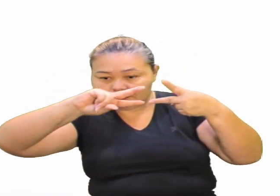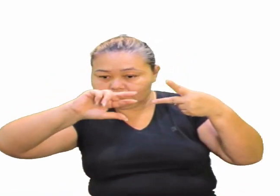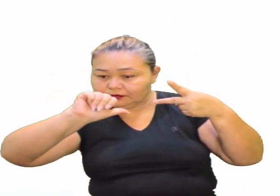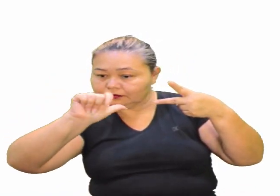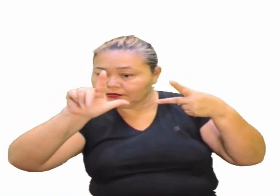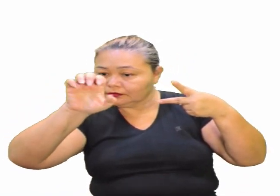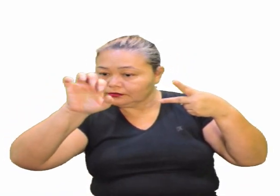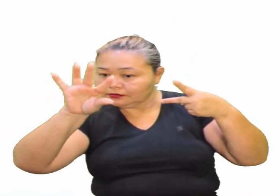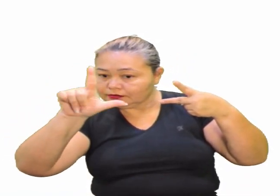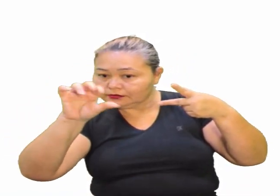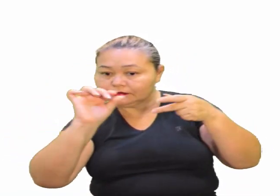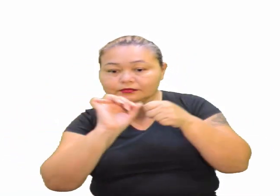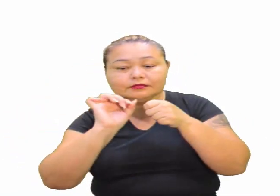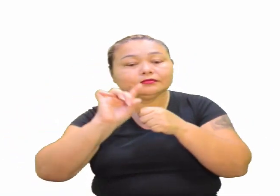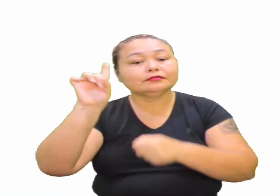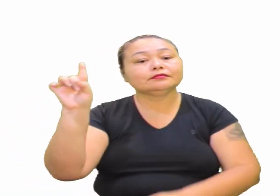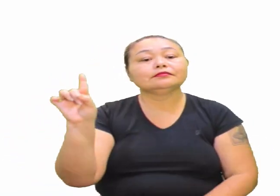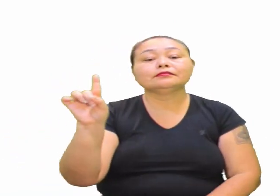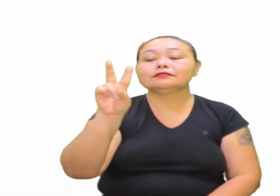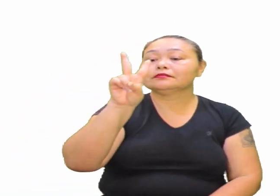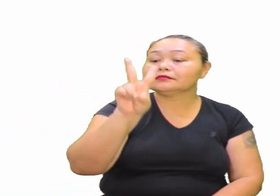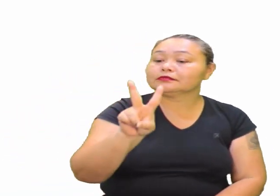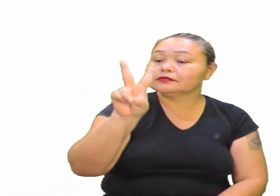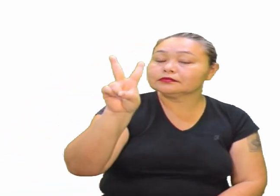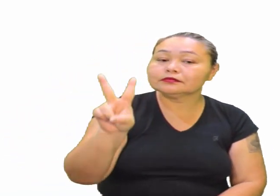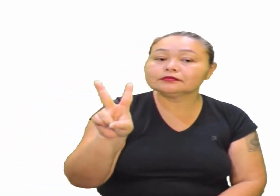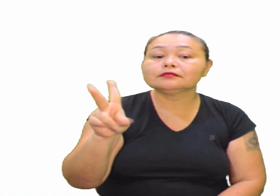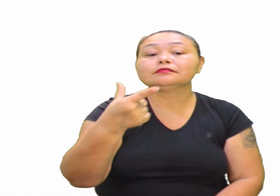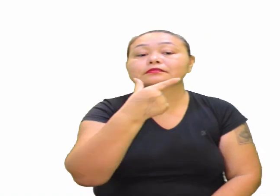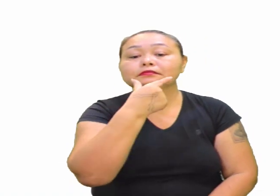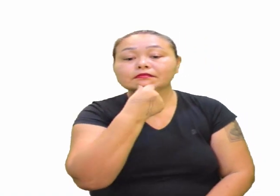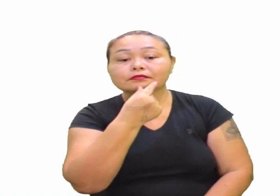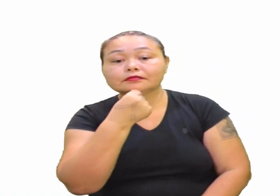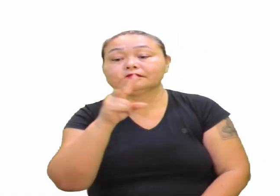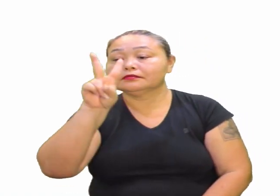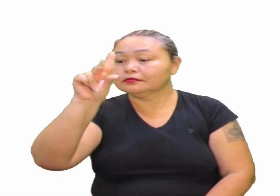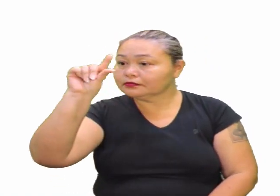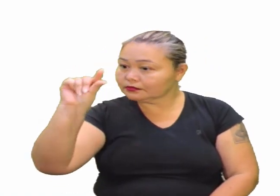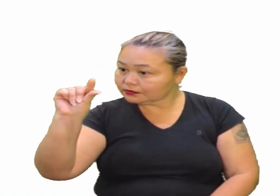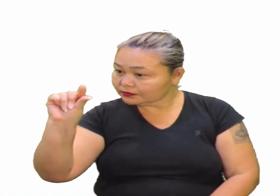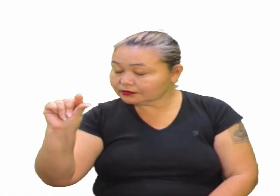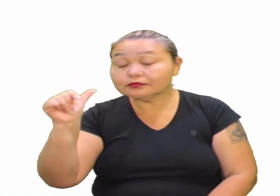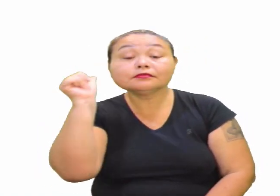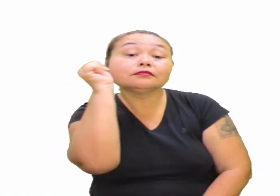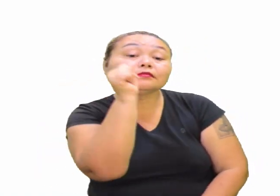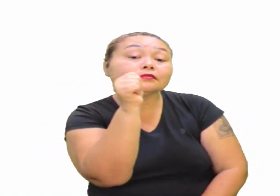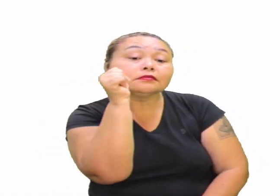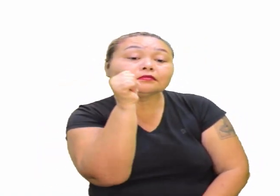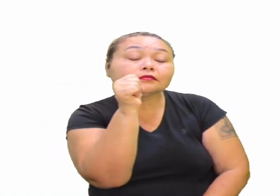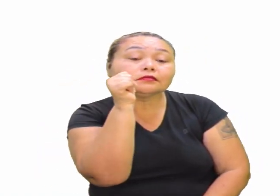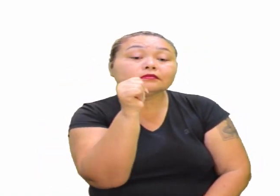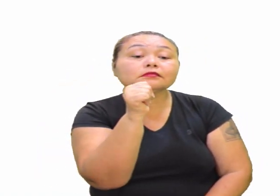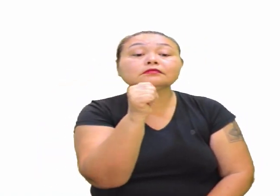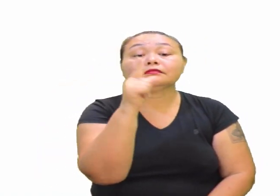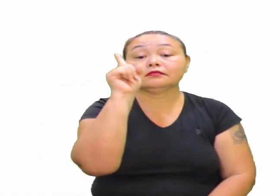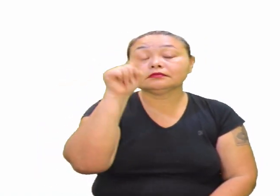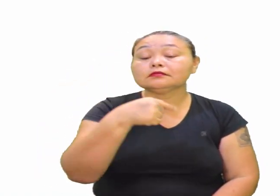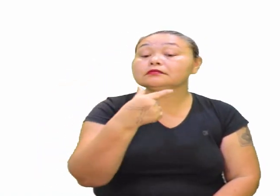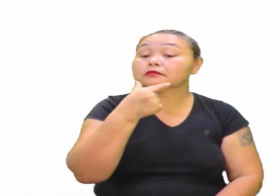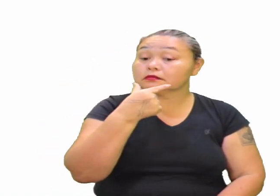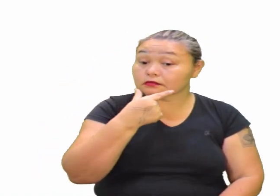V maiúsculo do homem, V minúsculo da mulher. Quando o homem